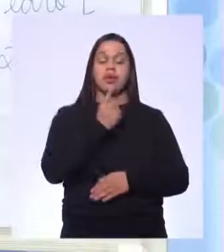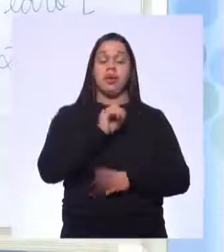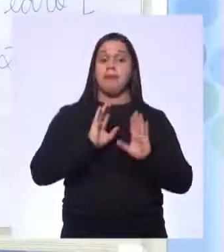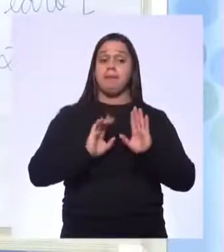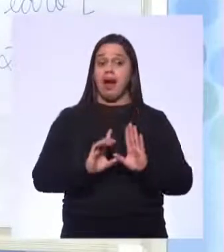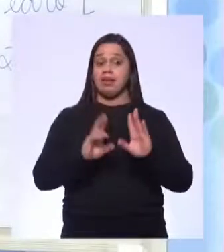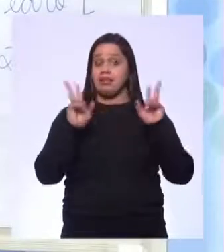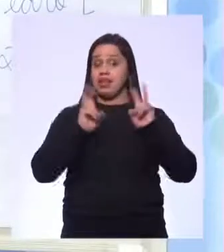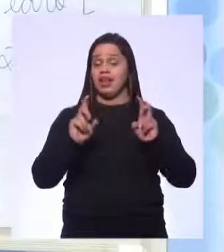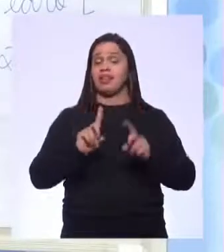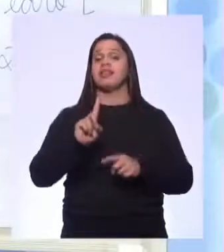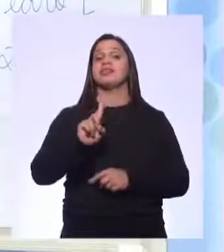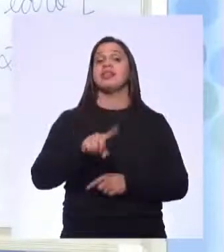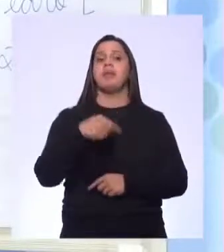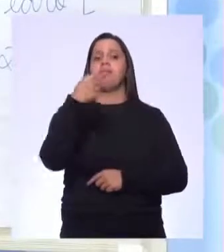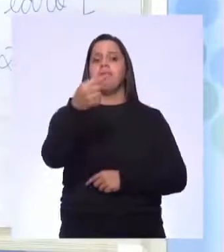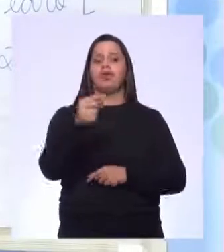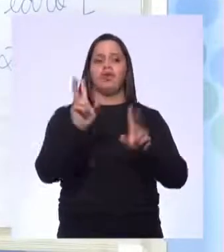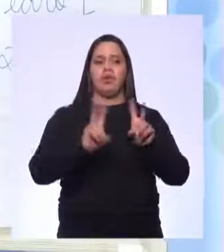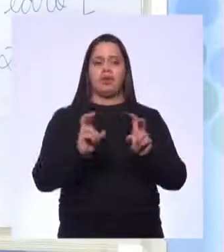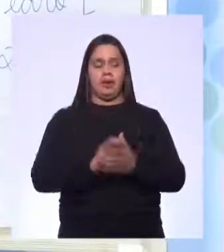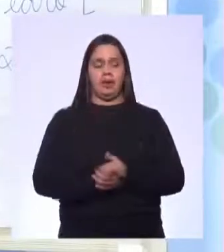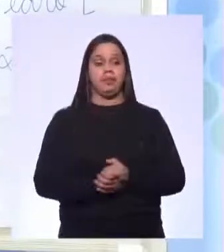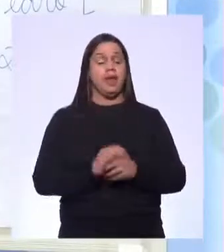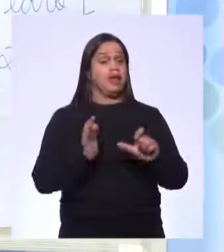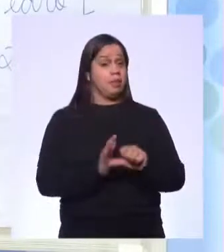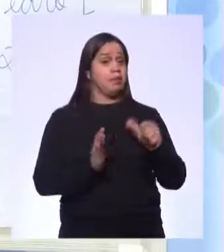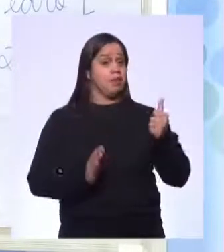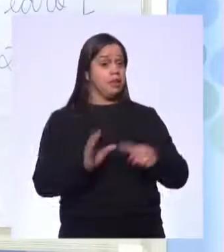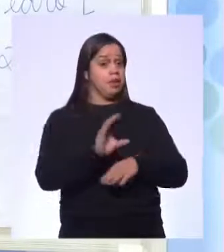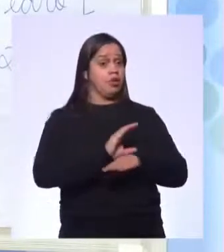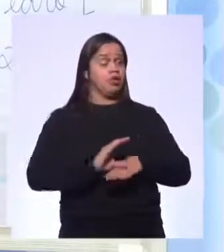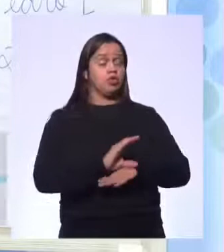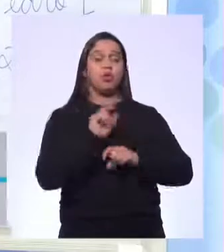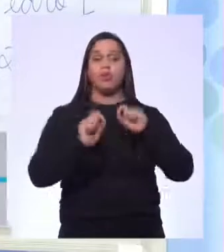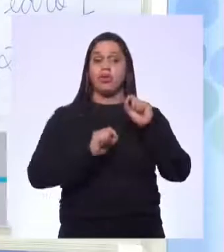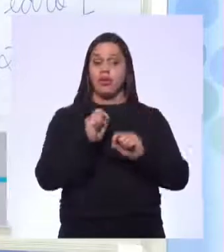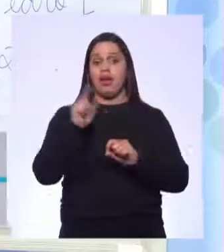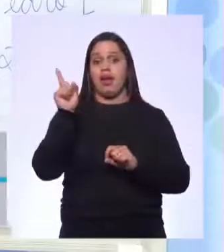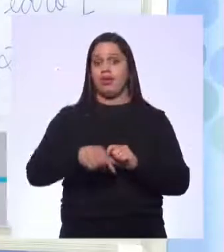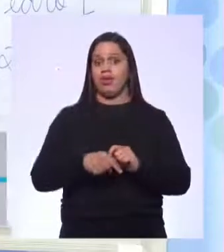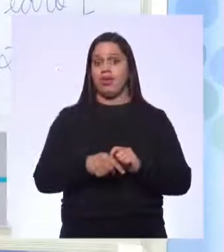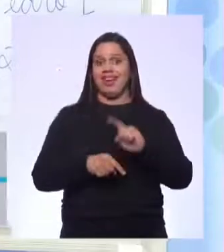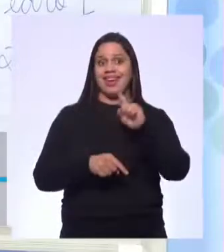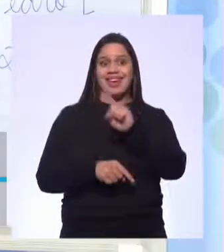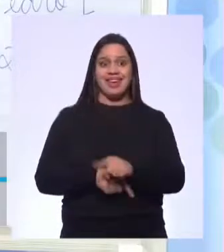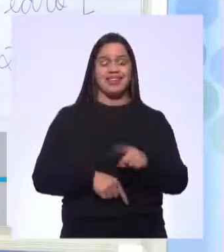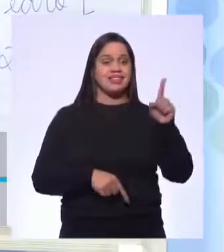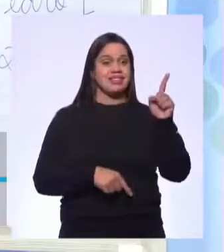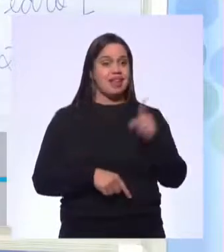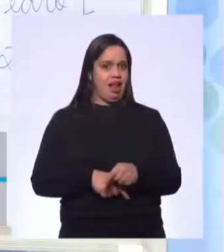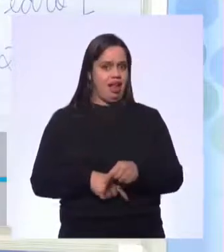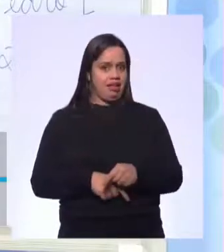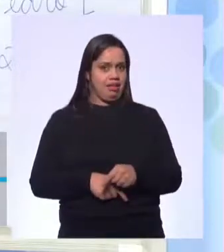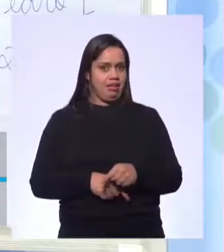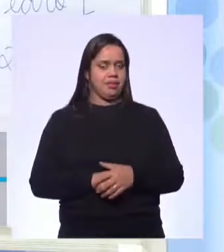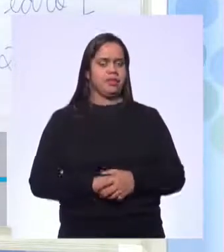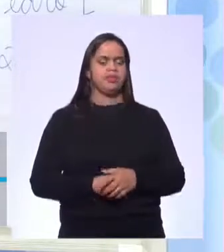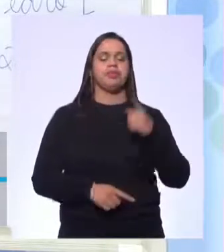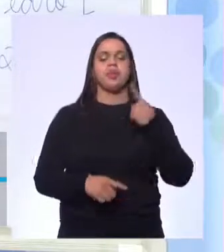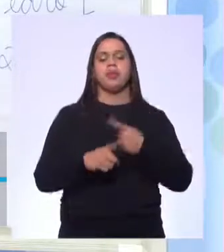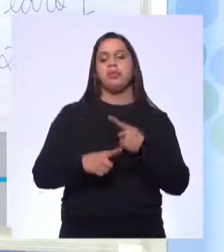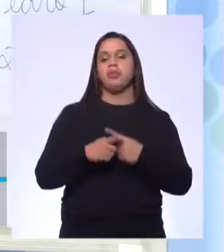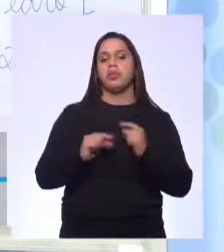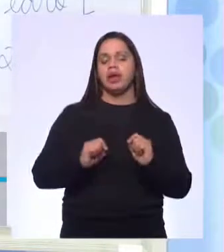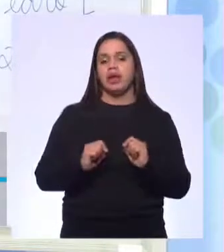mais à frente. Então, essa primeira Constituição, ela foi cancelada. Por quê? Porque